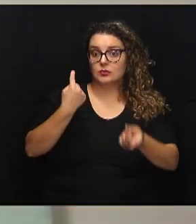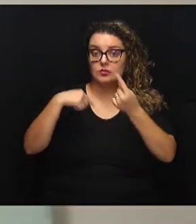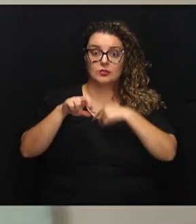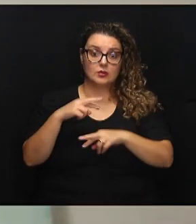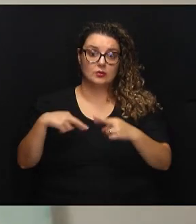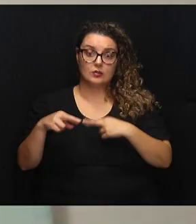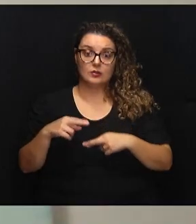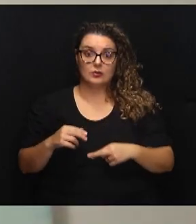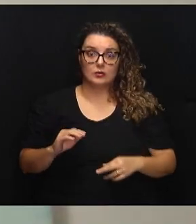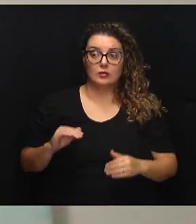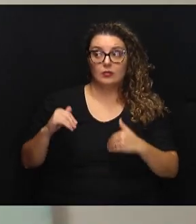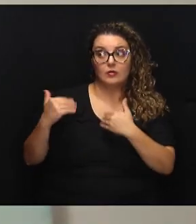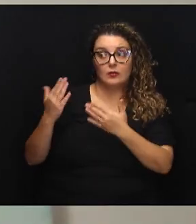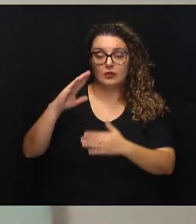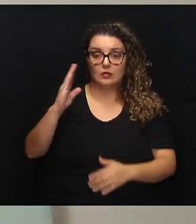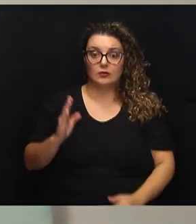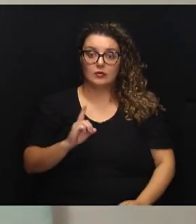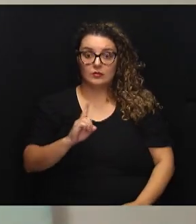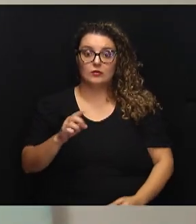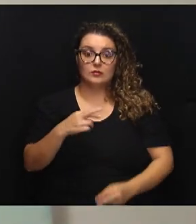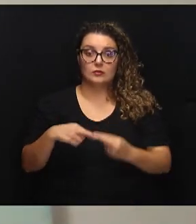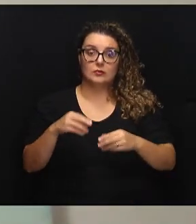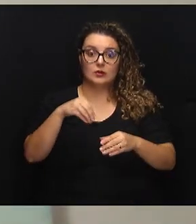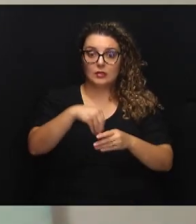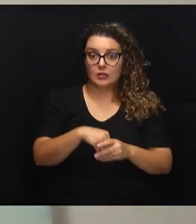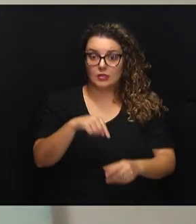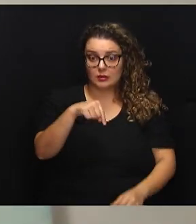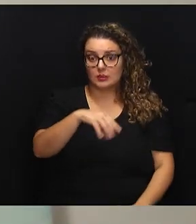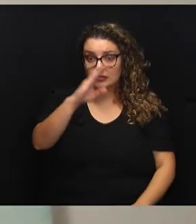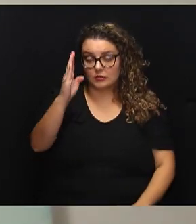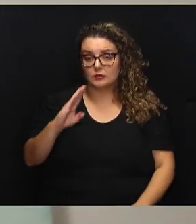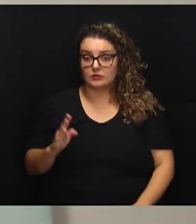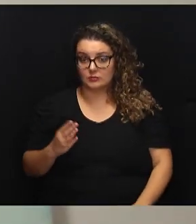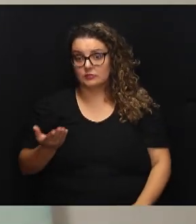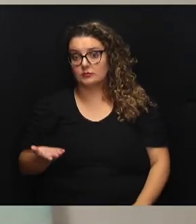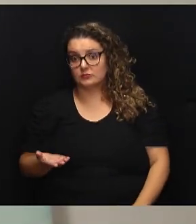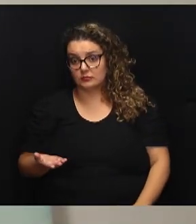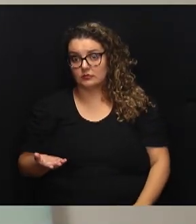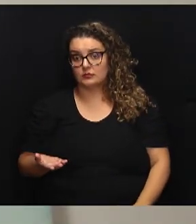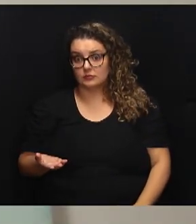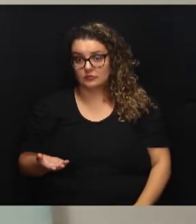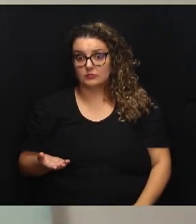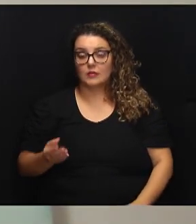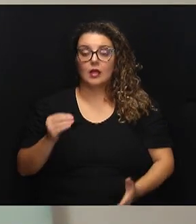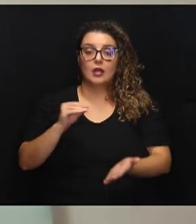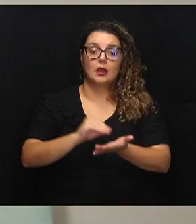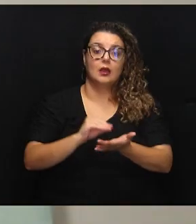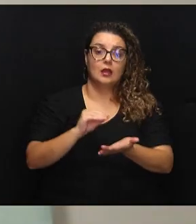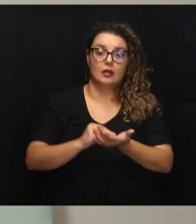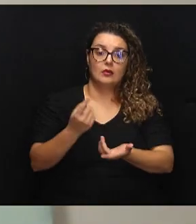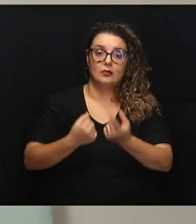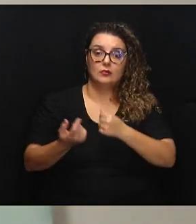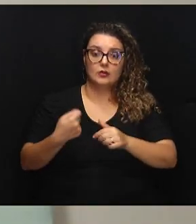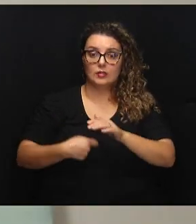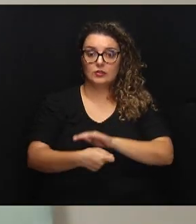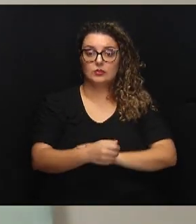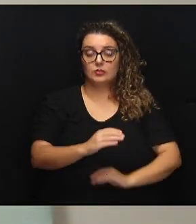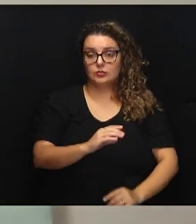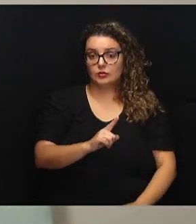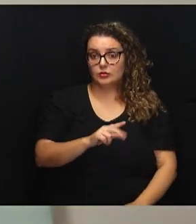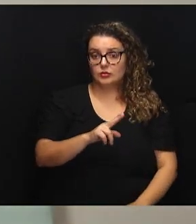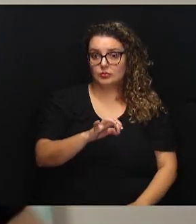ele jogar fora do Brasil, não está atrelado a vir aqui. Então, acaba que a falta de investimento dos clubes,